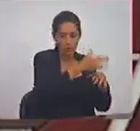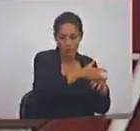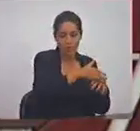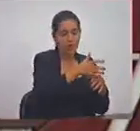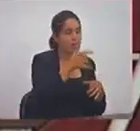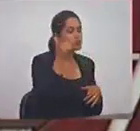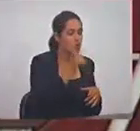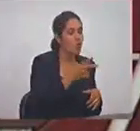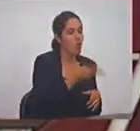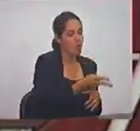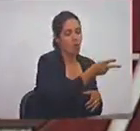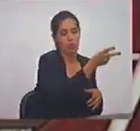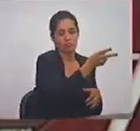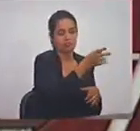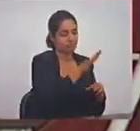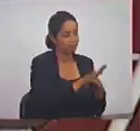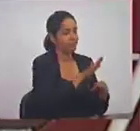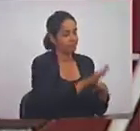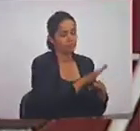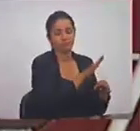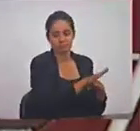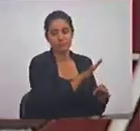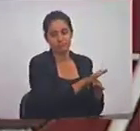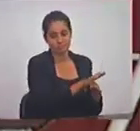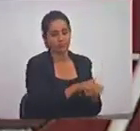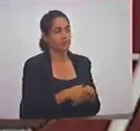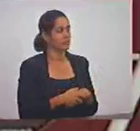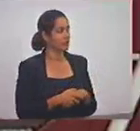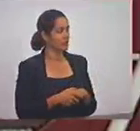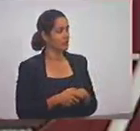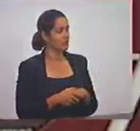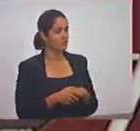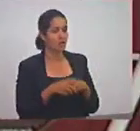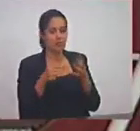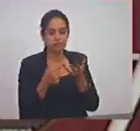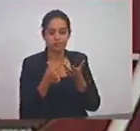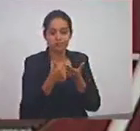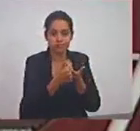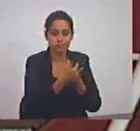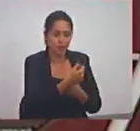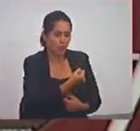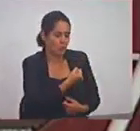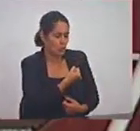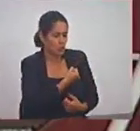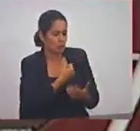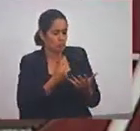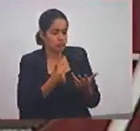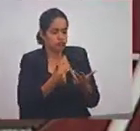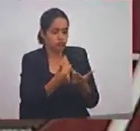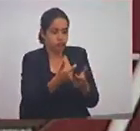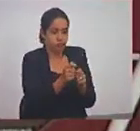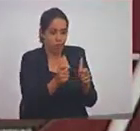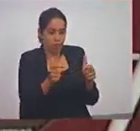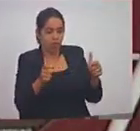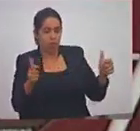sempre em prol a quem mais necessitava. Como o número de pacientes em tratamento na cidade de Barretos foi aumentando